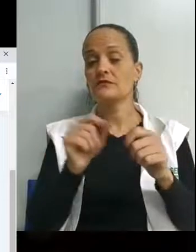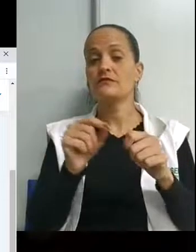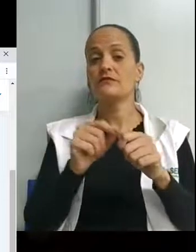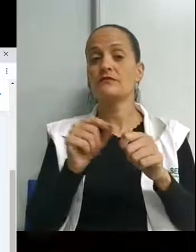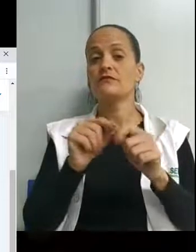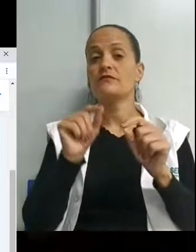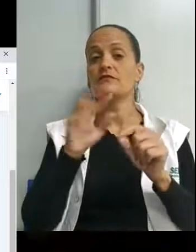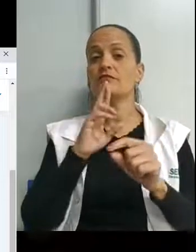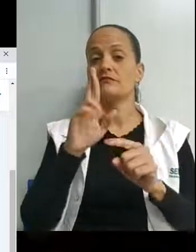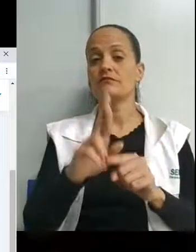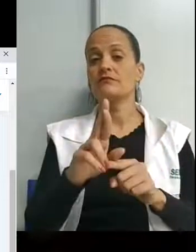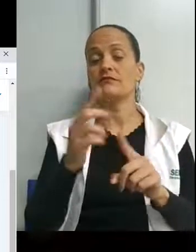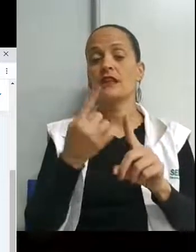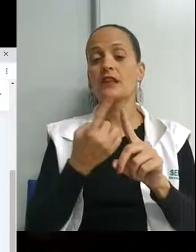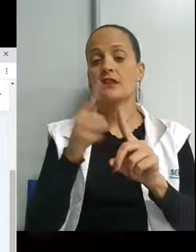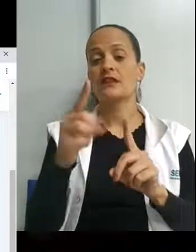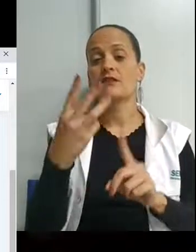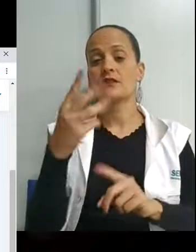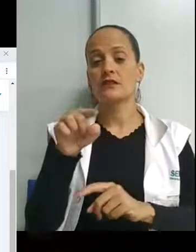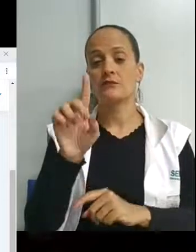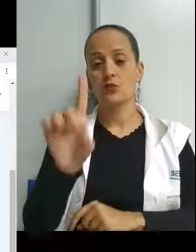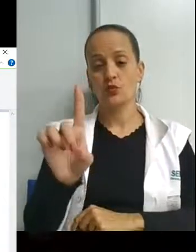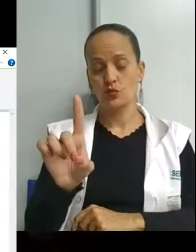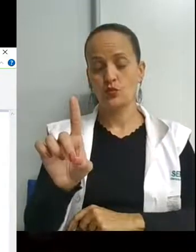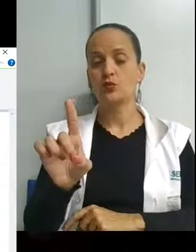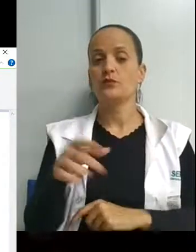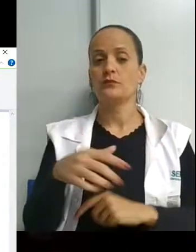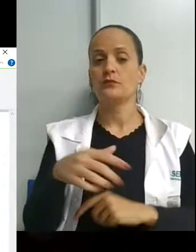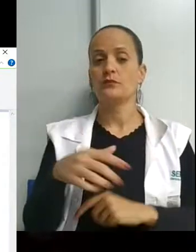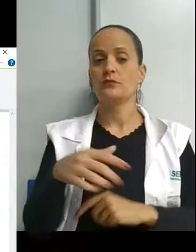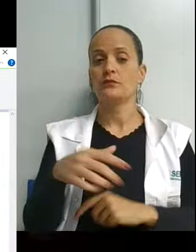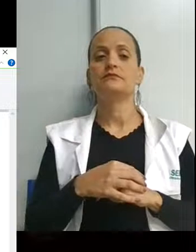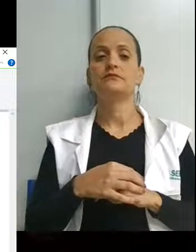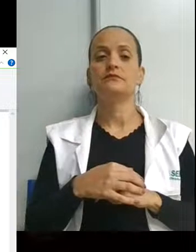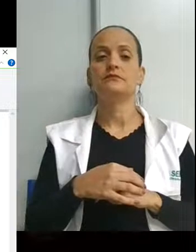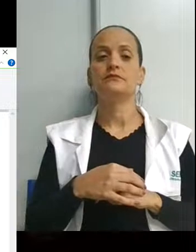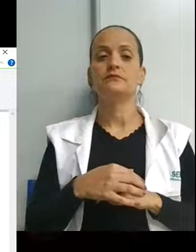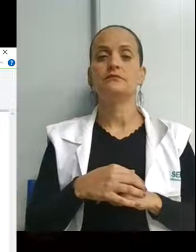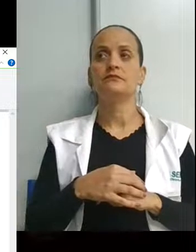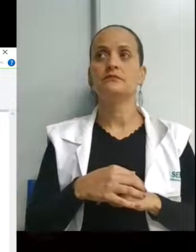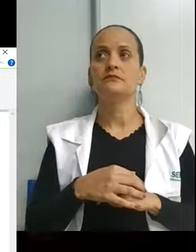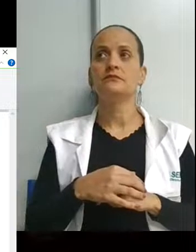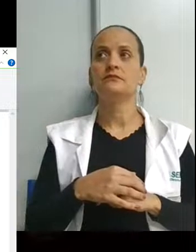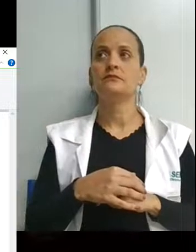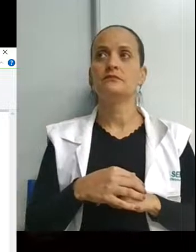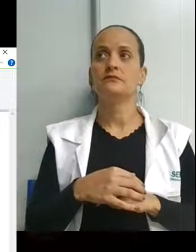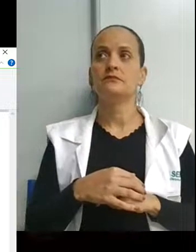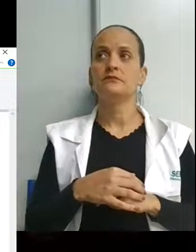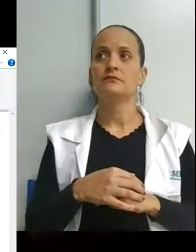situação de aprendizagem 3, que é esse que a gente está fazendo aqui, bem? Então, esse aqui, ó, desafio 3.1.